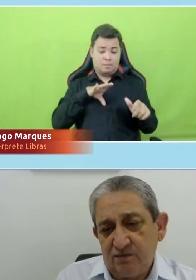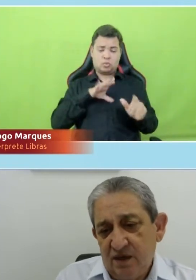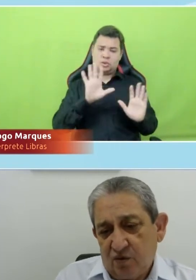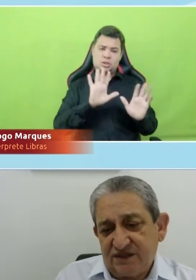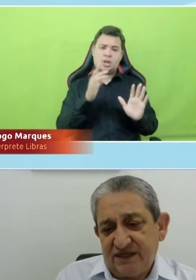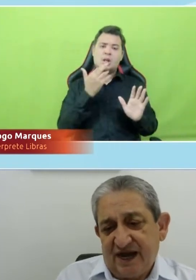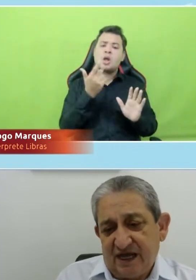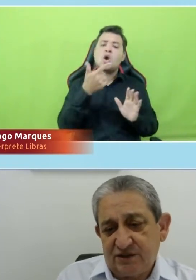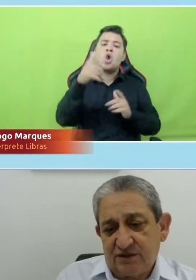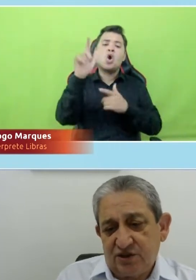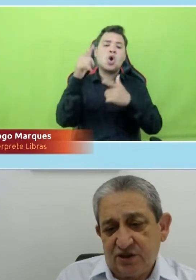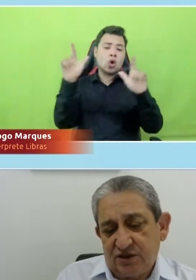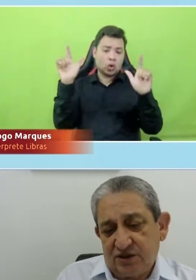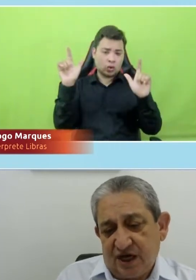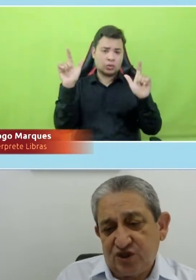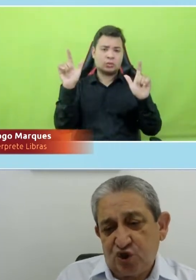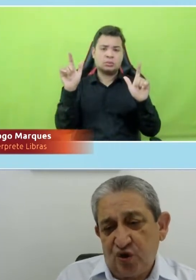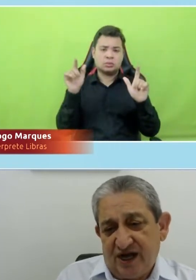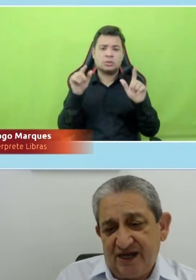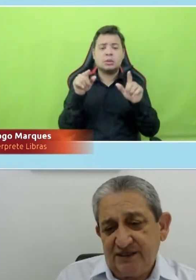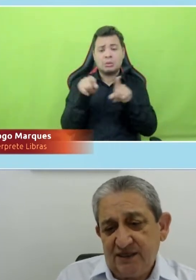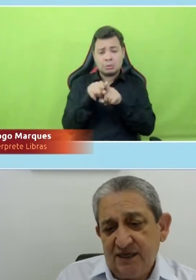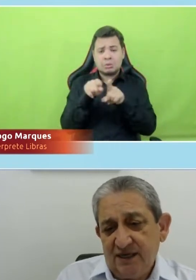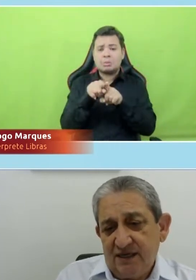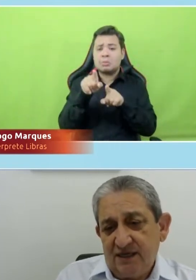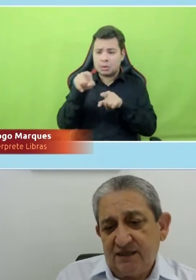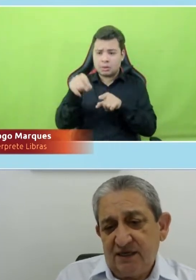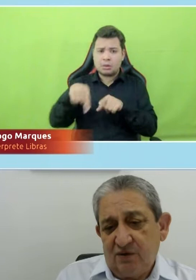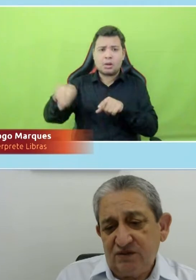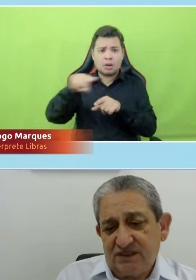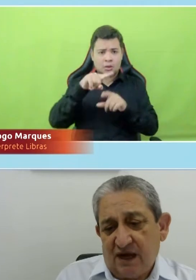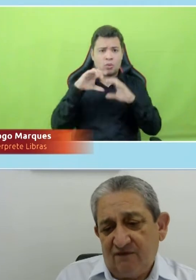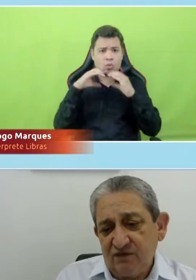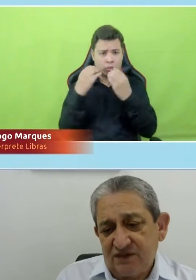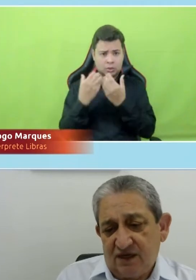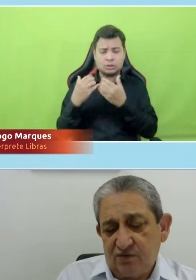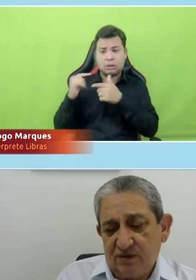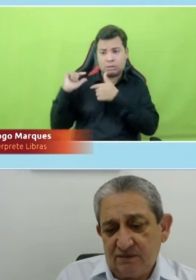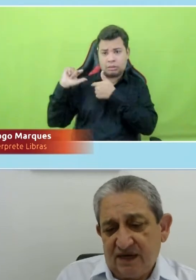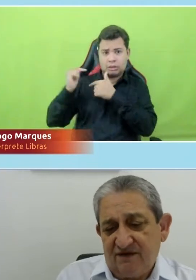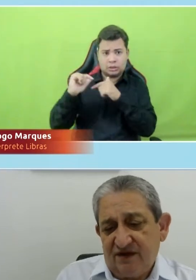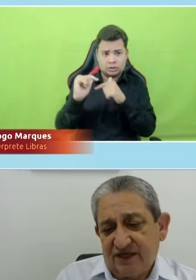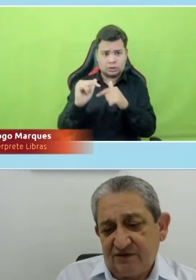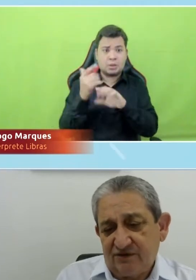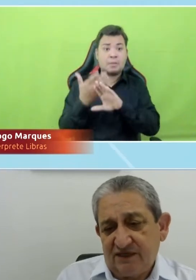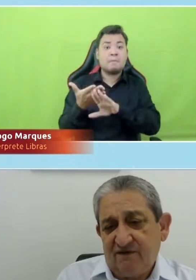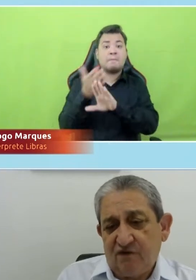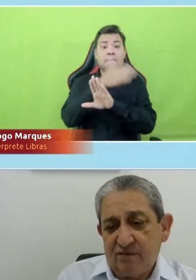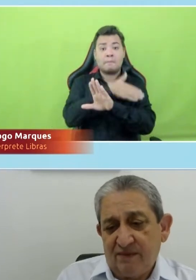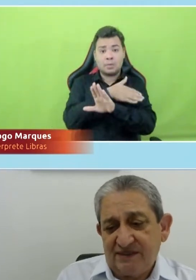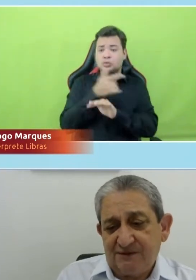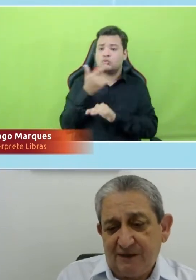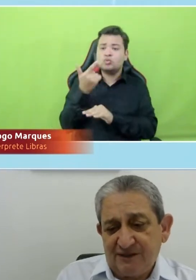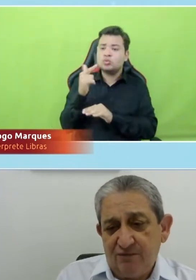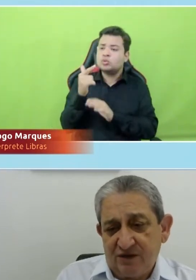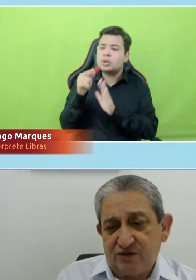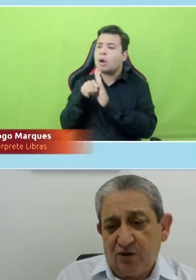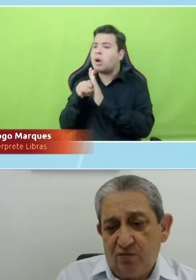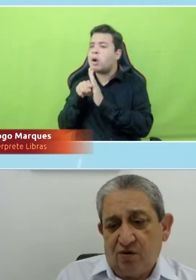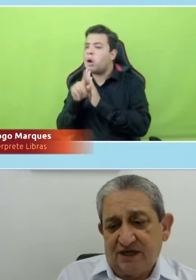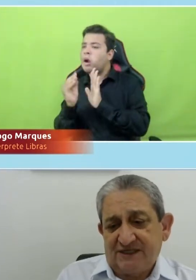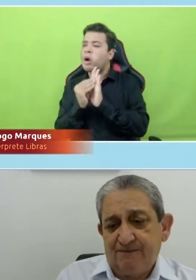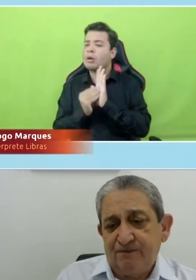são considerados tradicionais e que não estavam sendo levantados dessa forma, mas especialmente